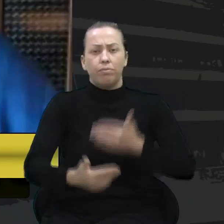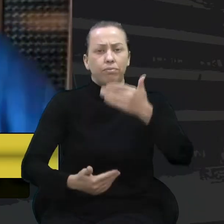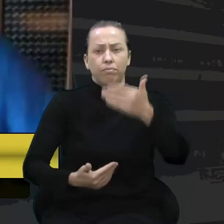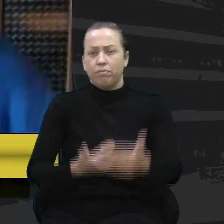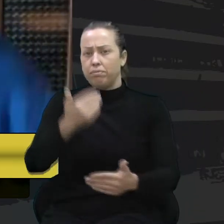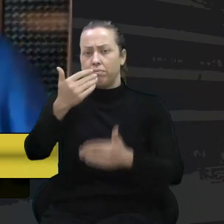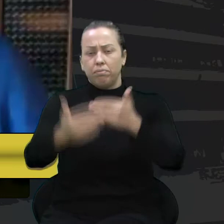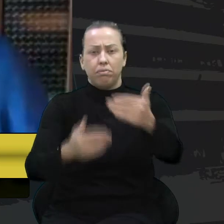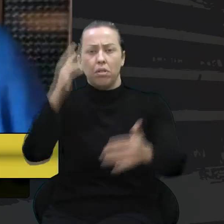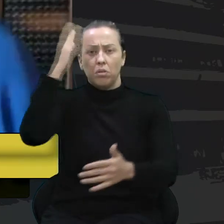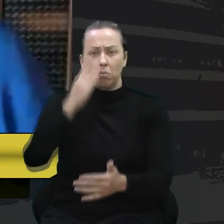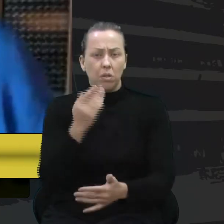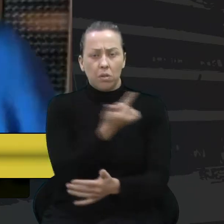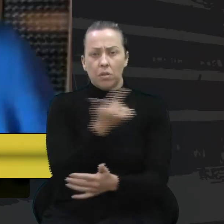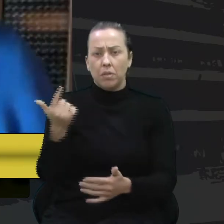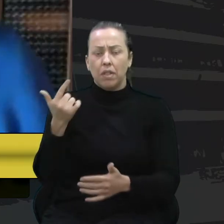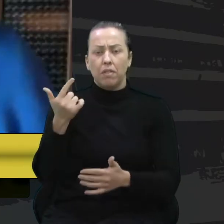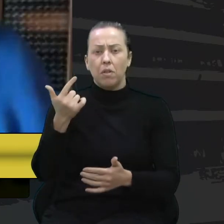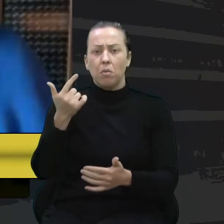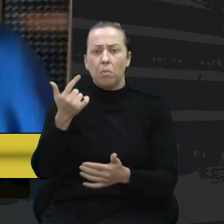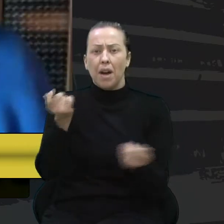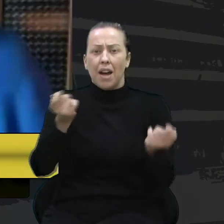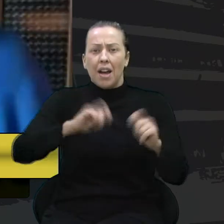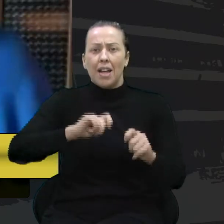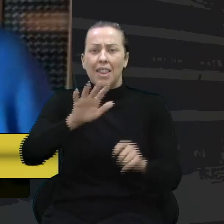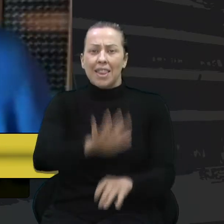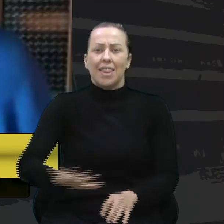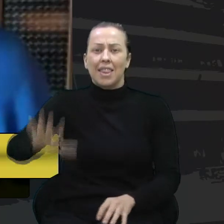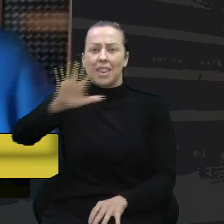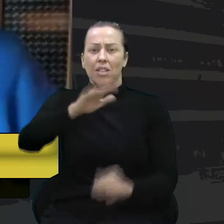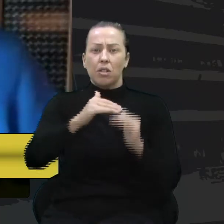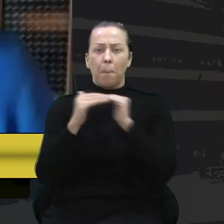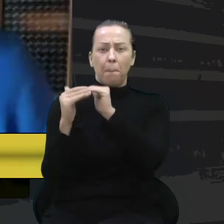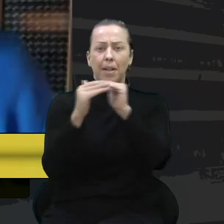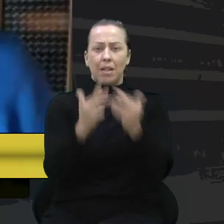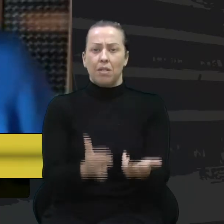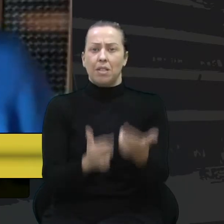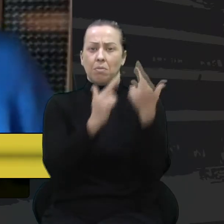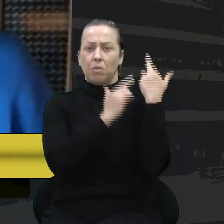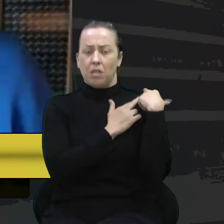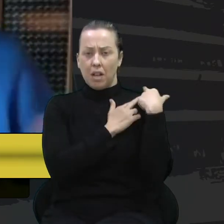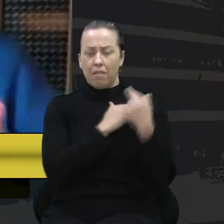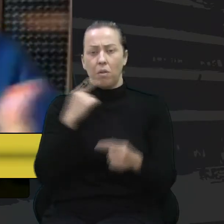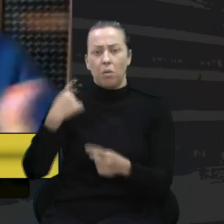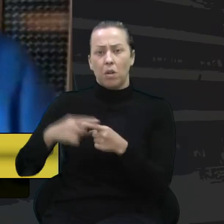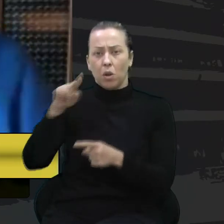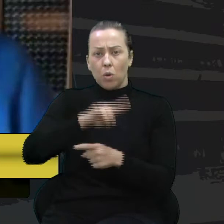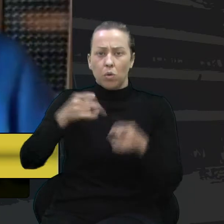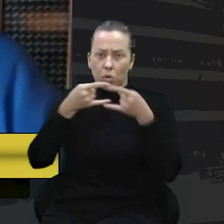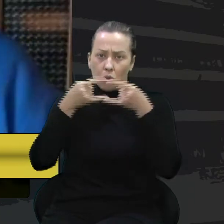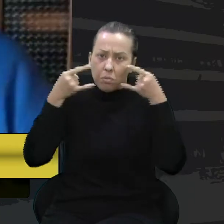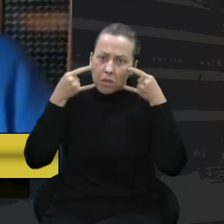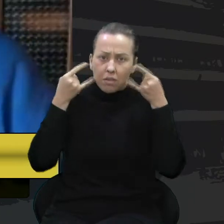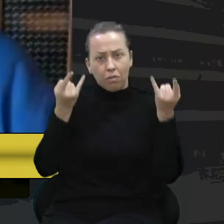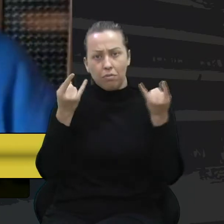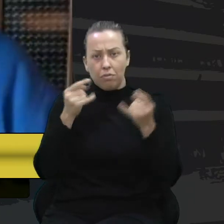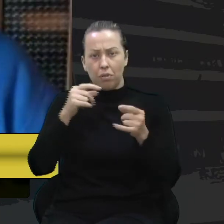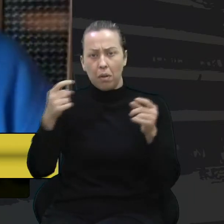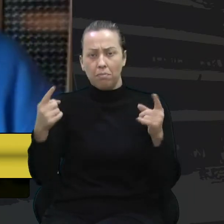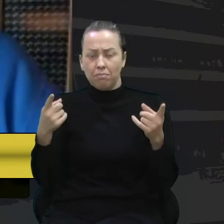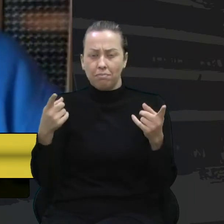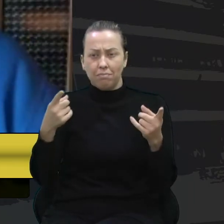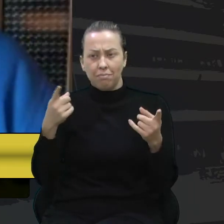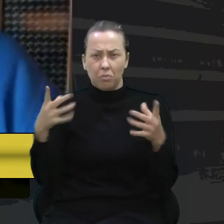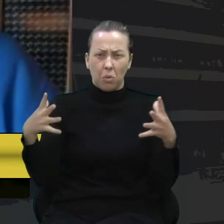Brasil afora porque não teve uma condução nacional responsável, né? Porque até o uso de máscara foi polêmico, né,